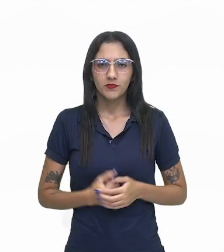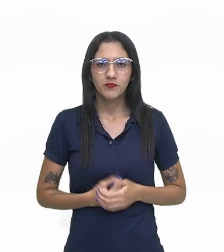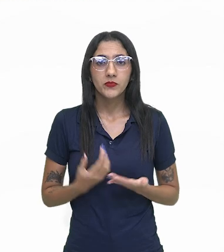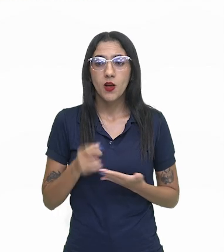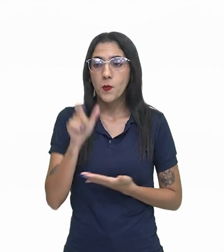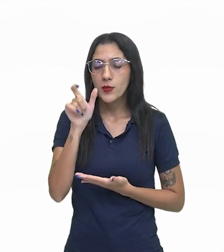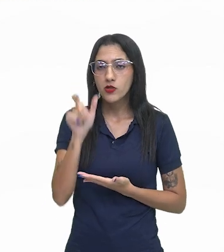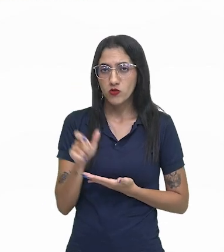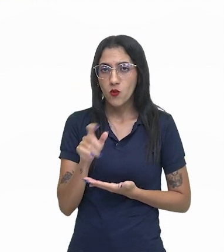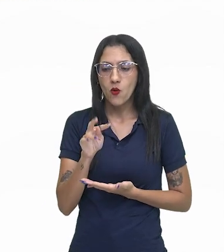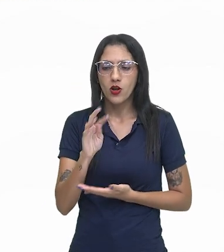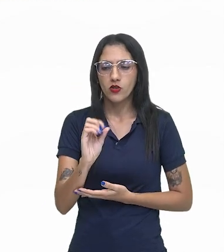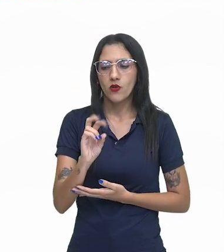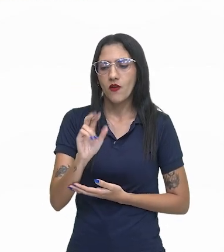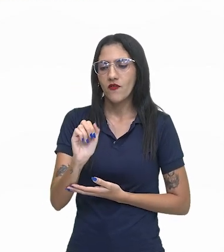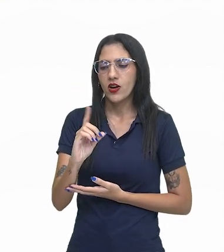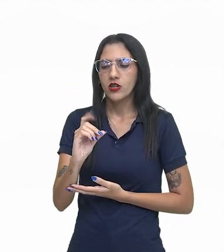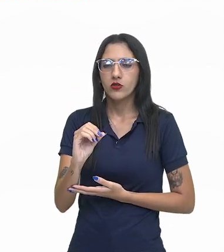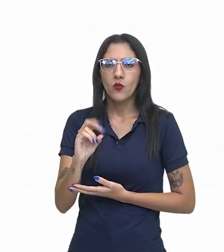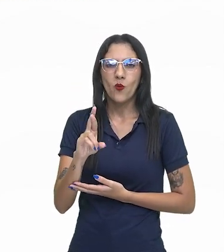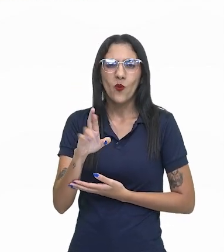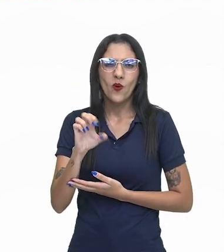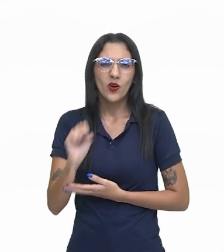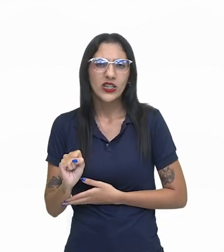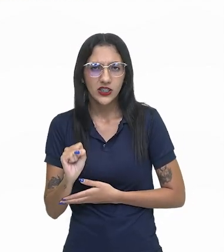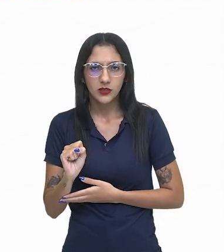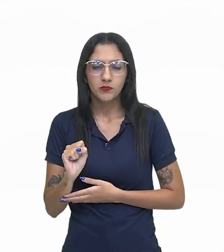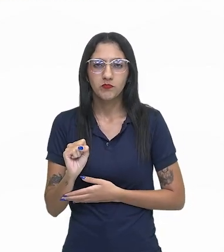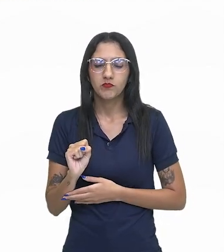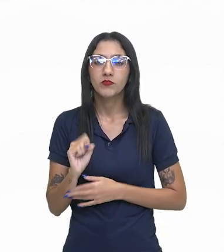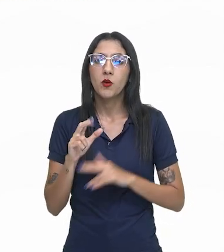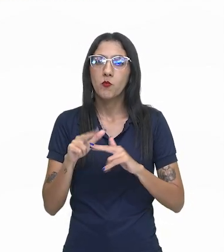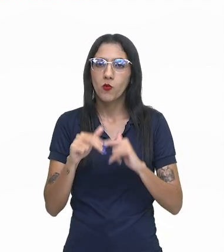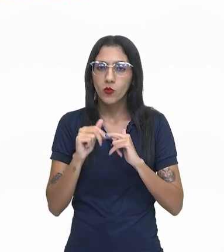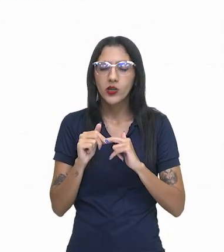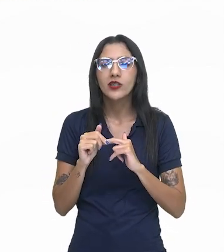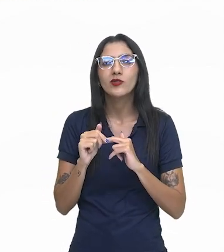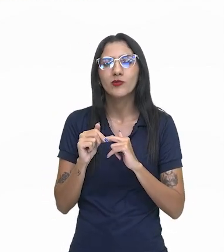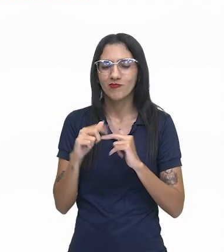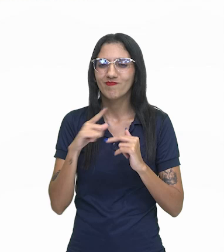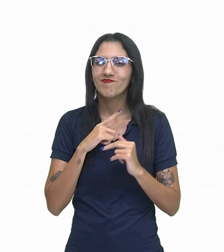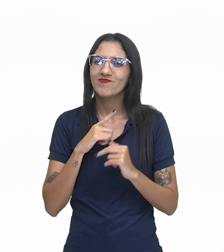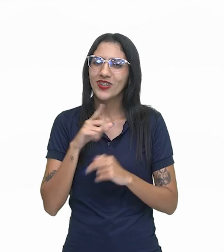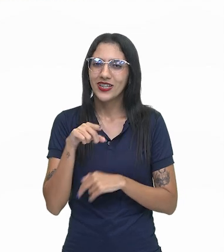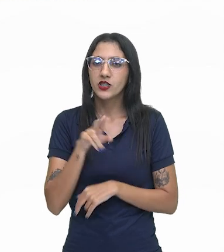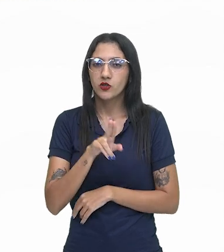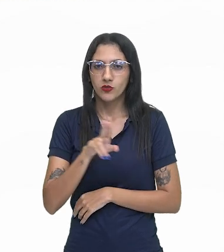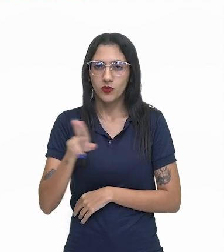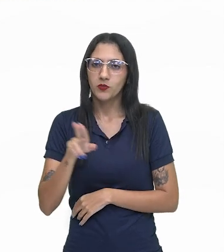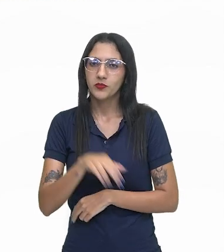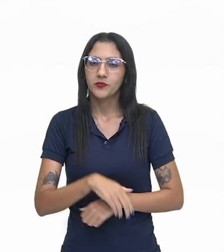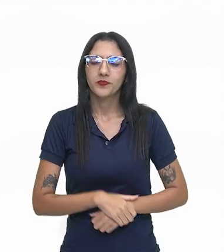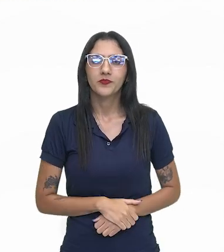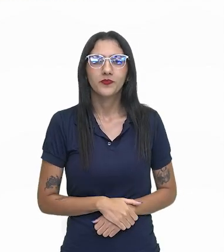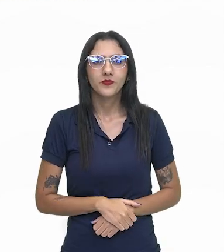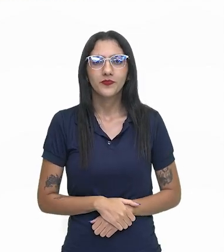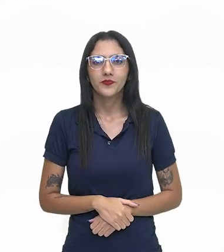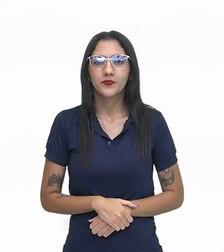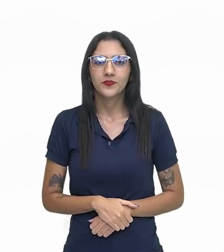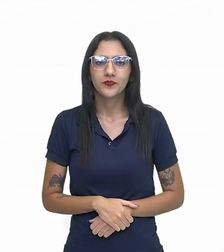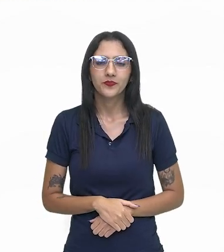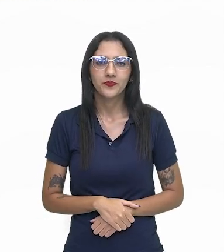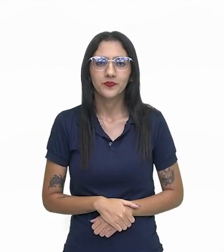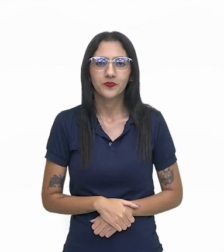os trovadores. Por isso, o estilo foi chamado de trovadorismo.